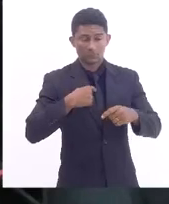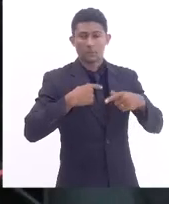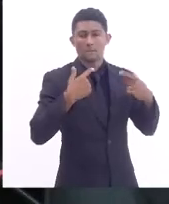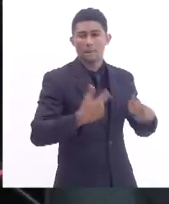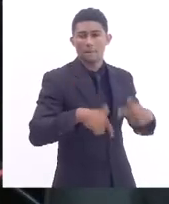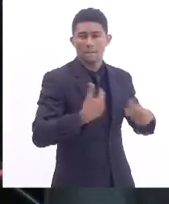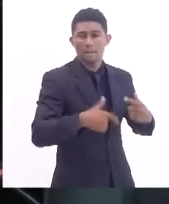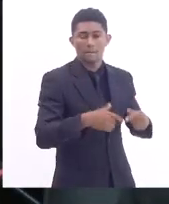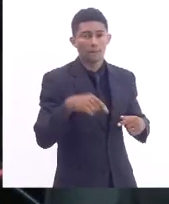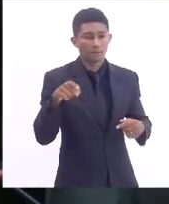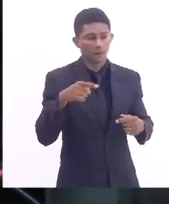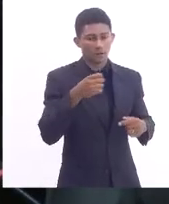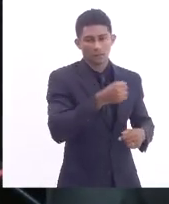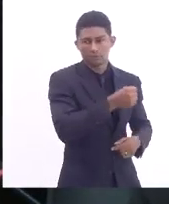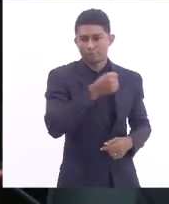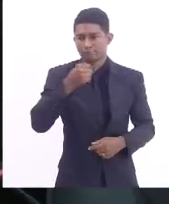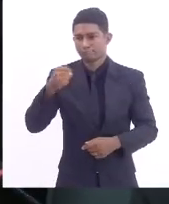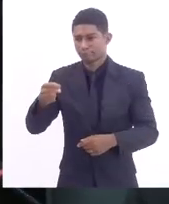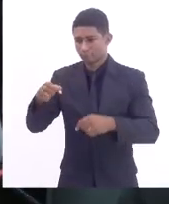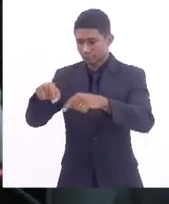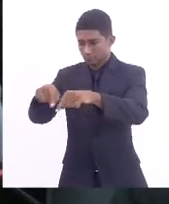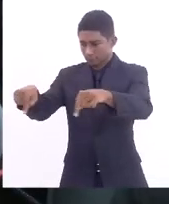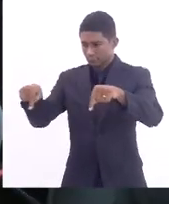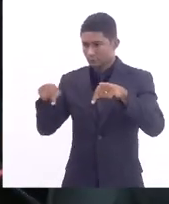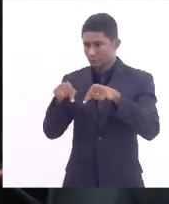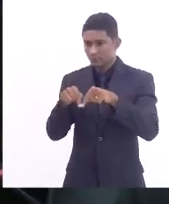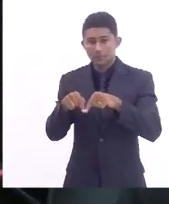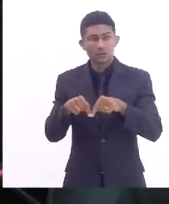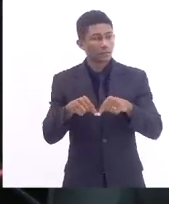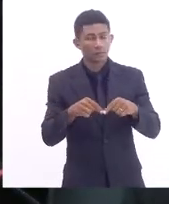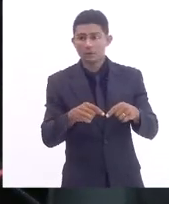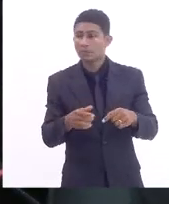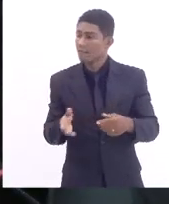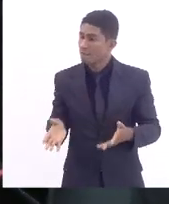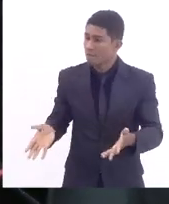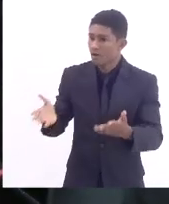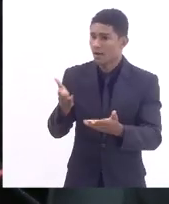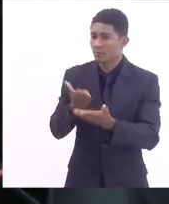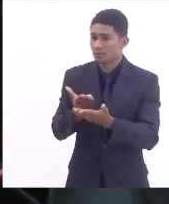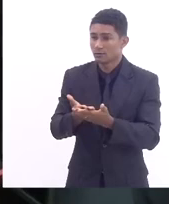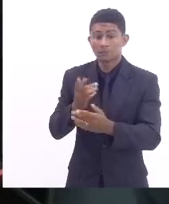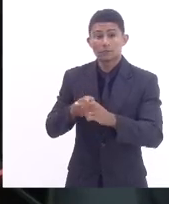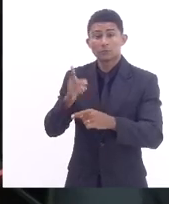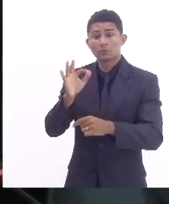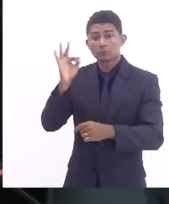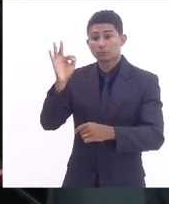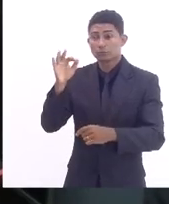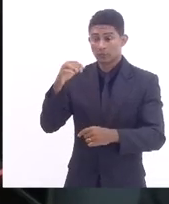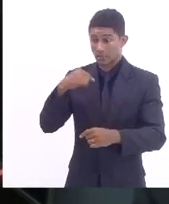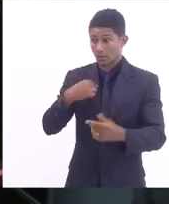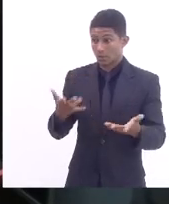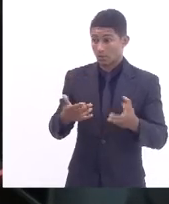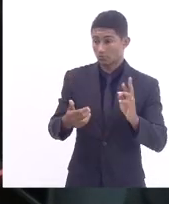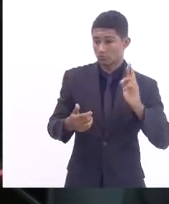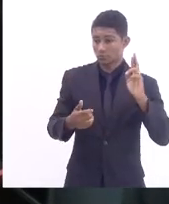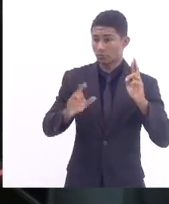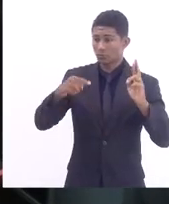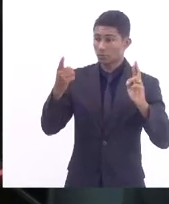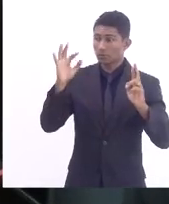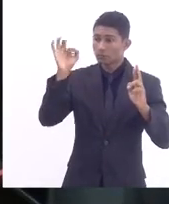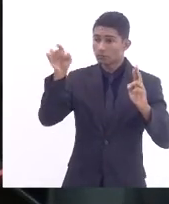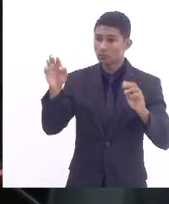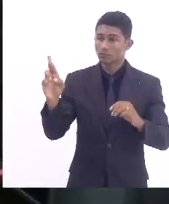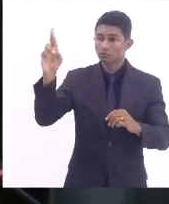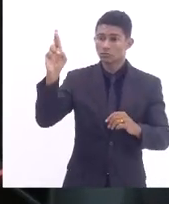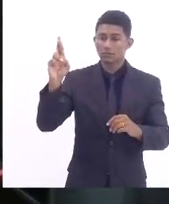me colocava numa sala vai estudar moleque vai estudar porque um dia você vai ser o meu chefe eu sou seu chefe dos dias você vai